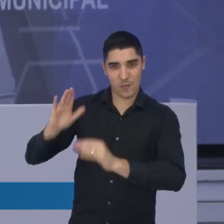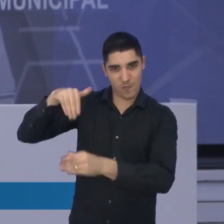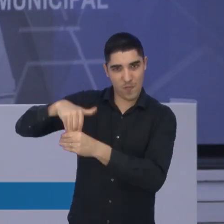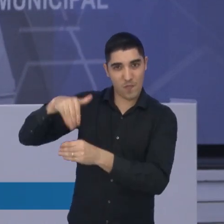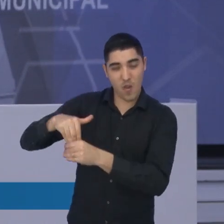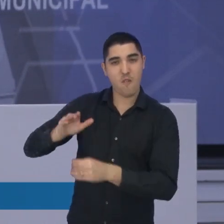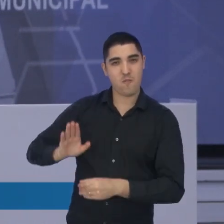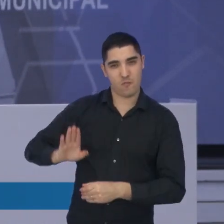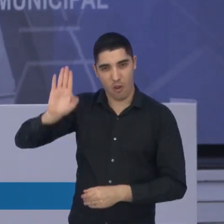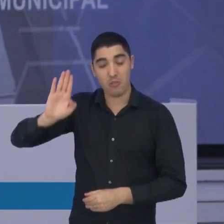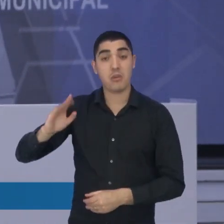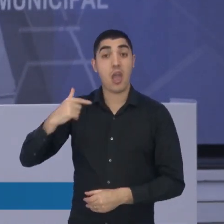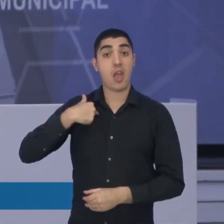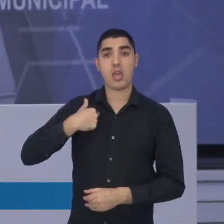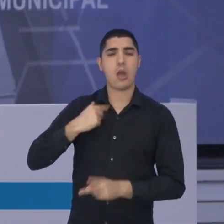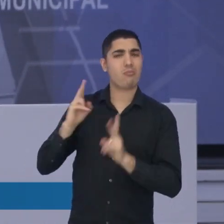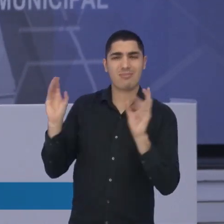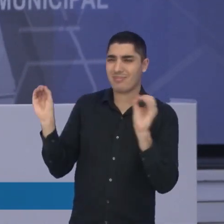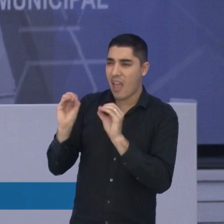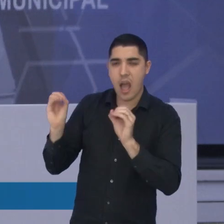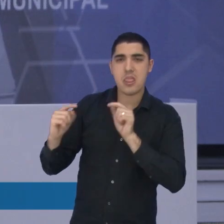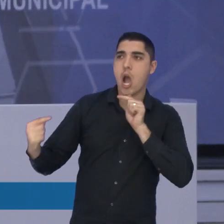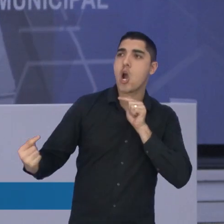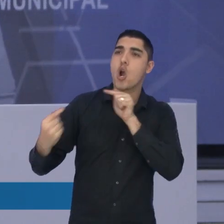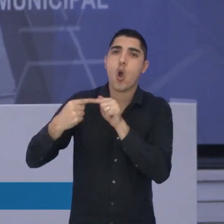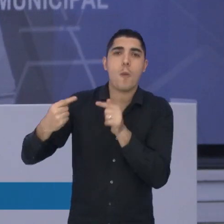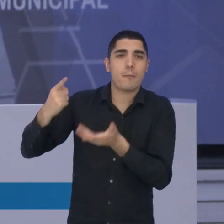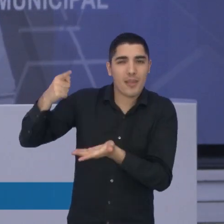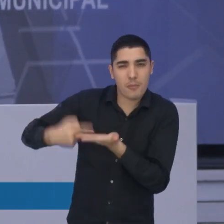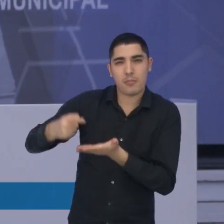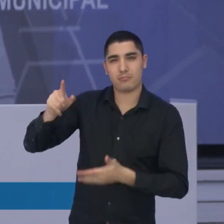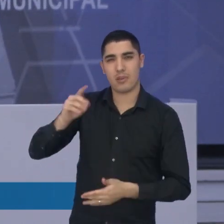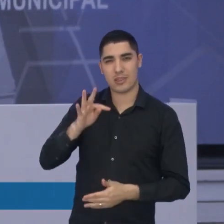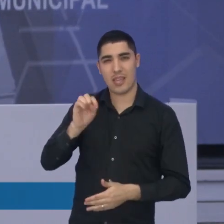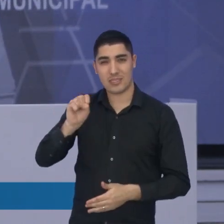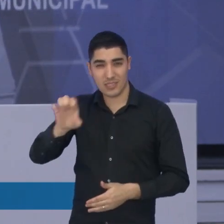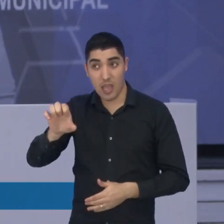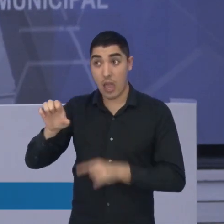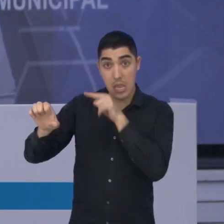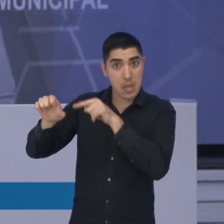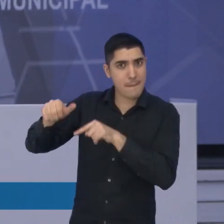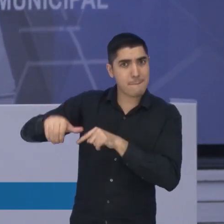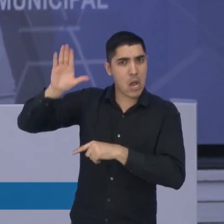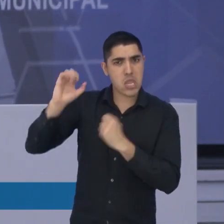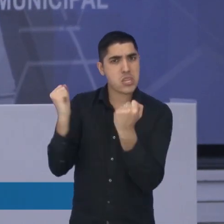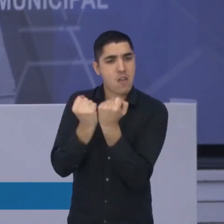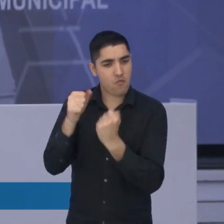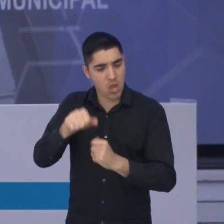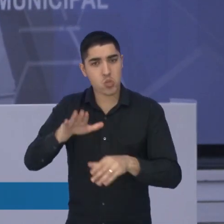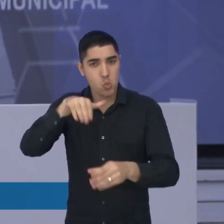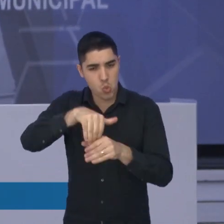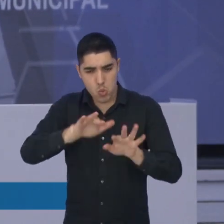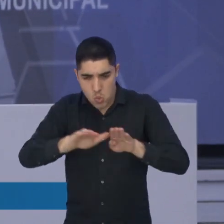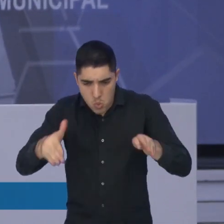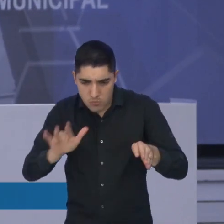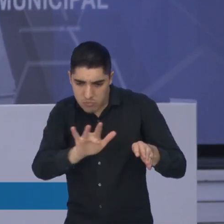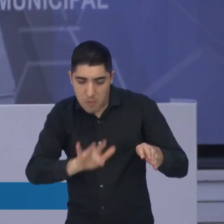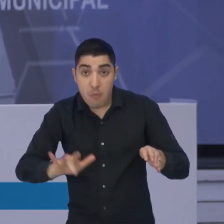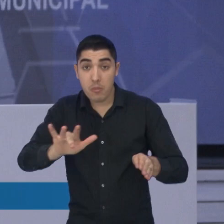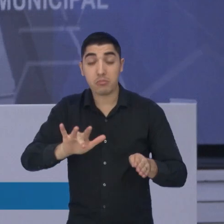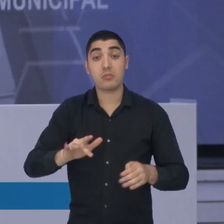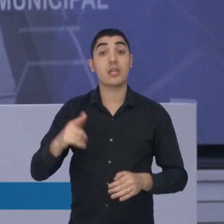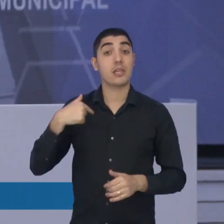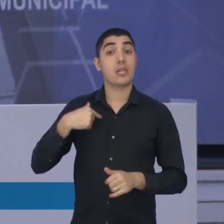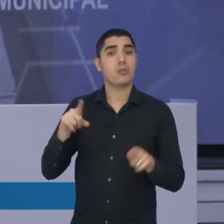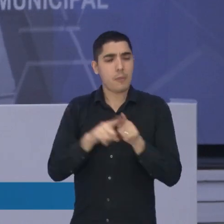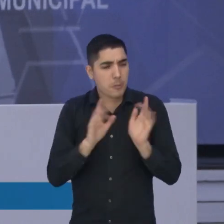eleitora sem nenhum vínculo com o TSE ou TRE, que mais defende a urna e passa essa empolgação para as outras pessoas, como a minha